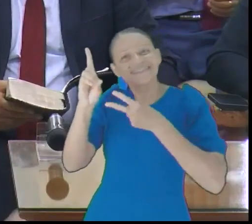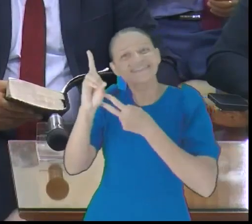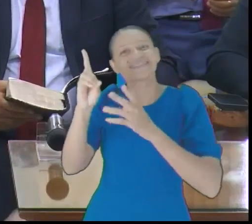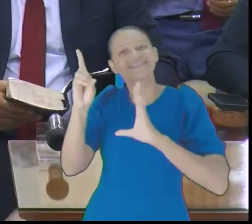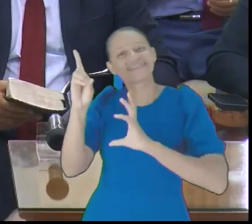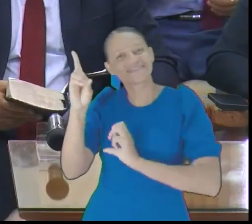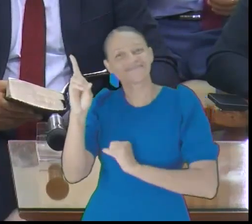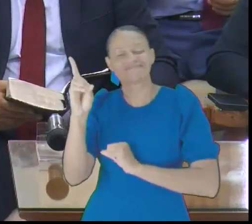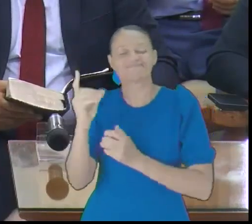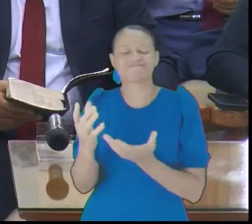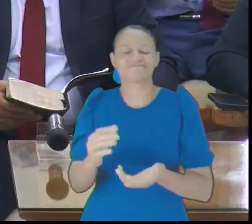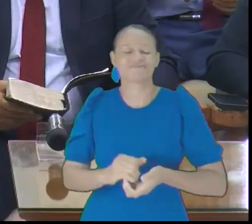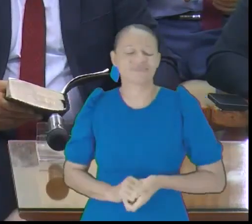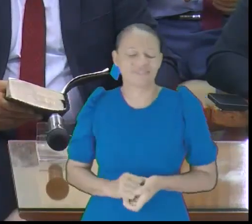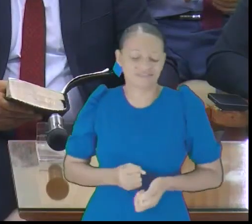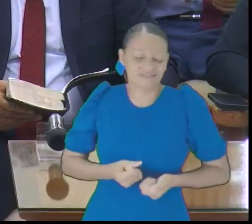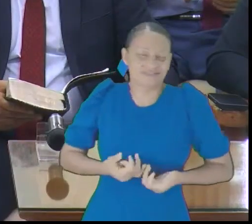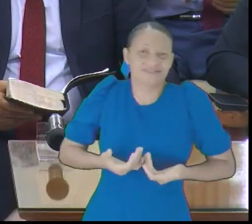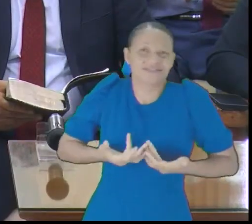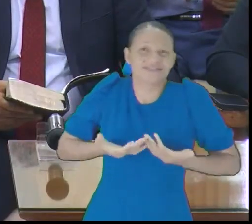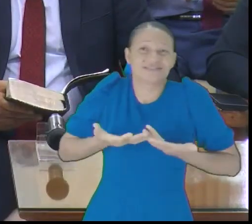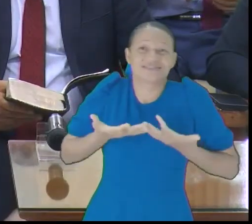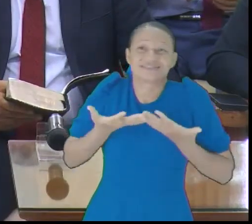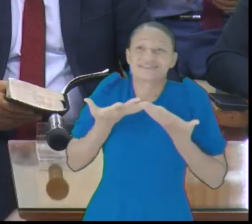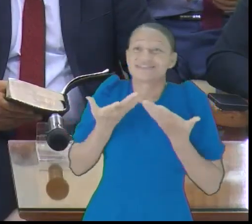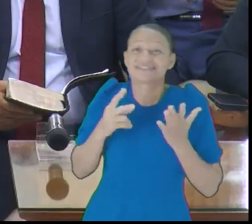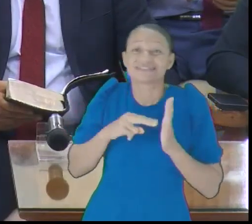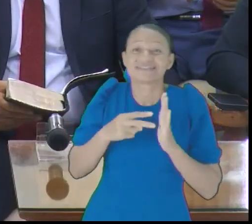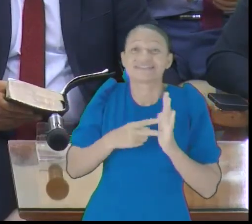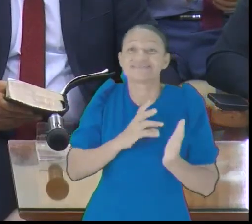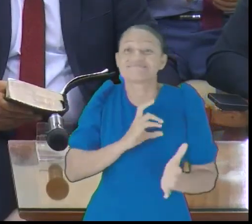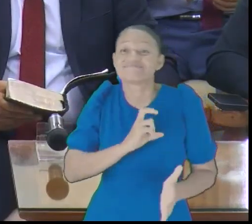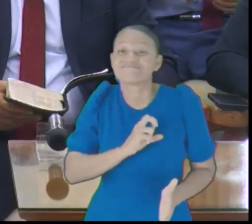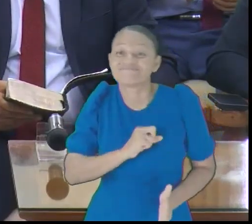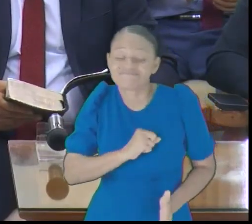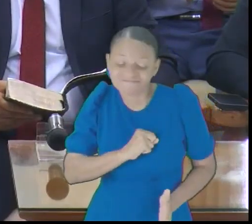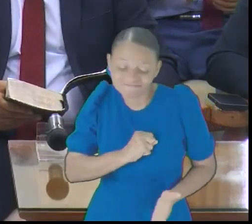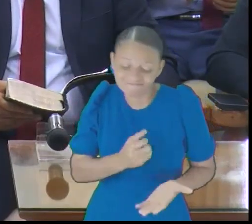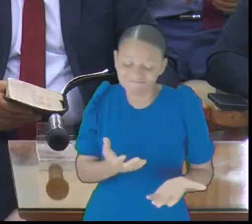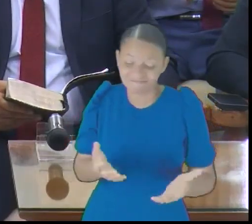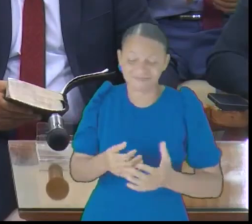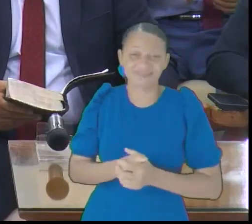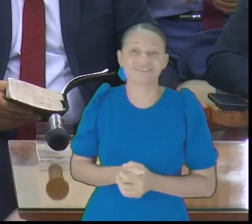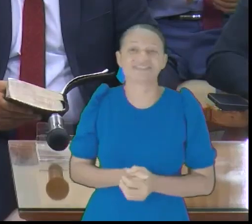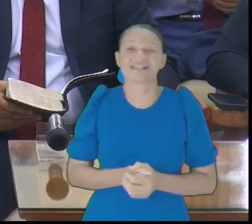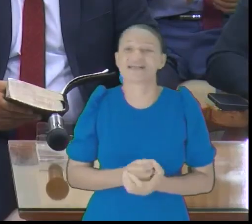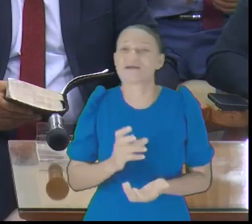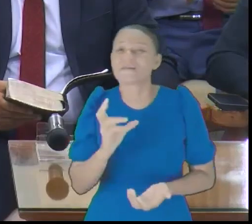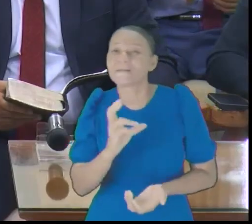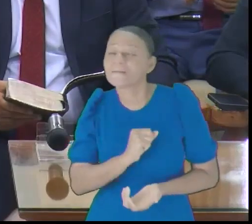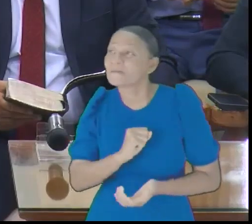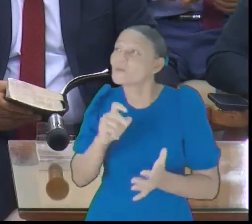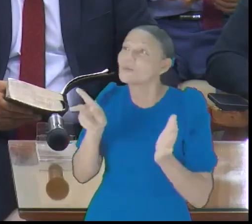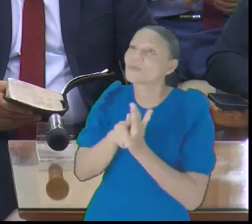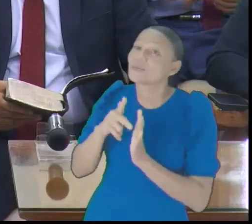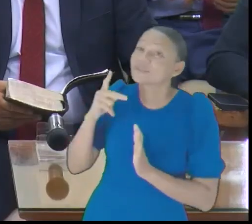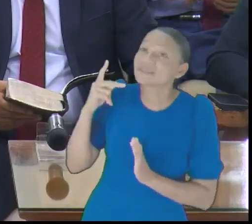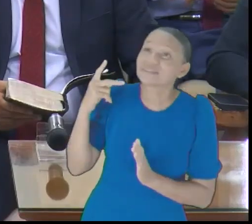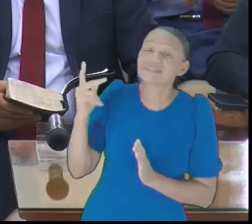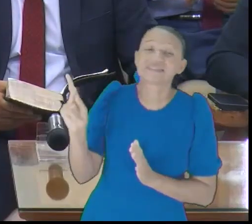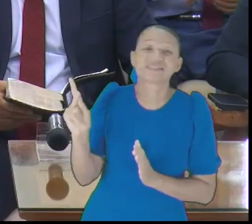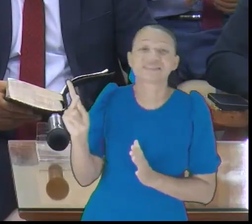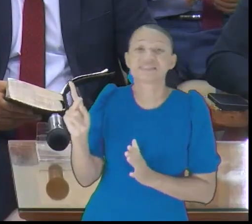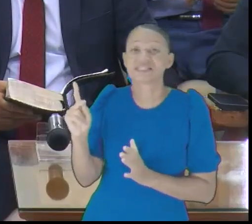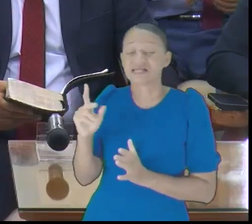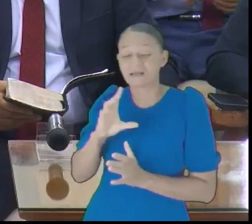Porque a essência dele é amar. E esse amor dele é um